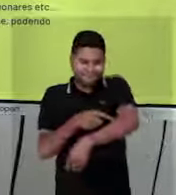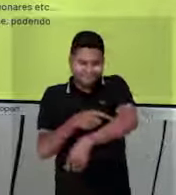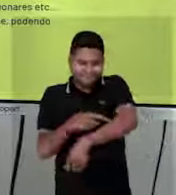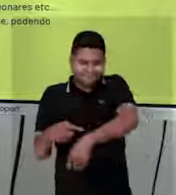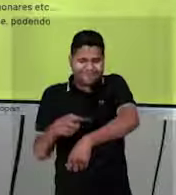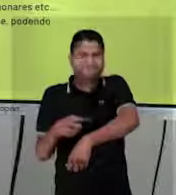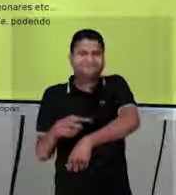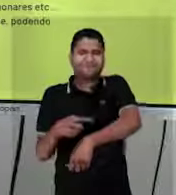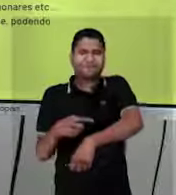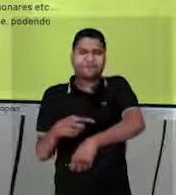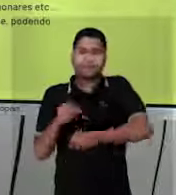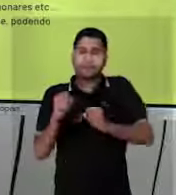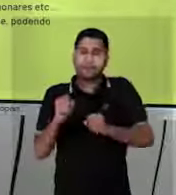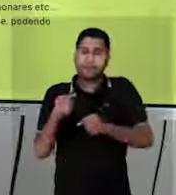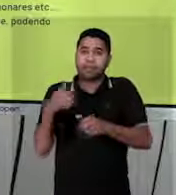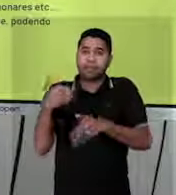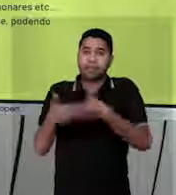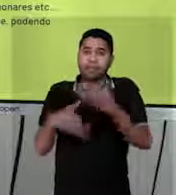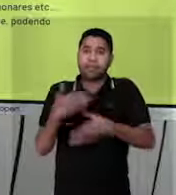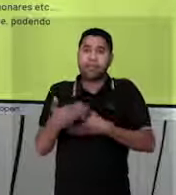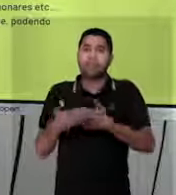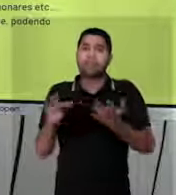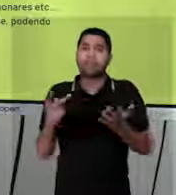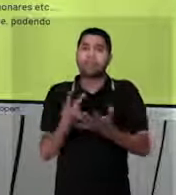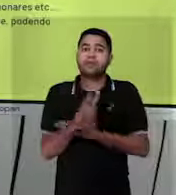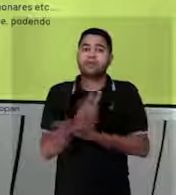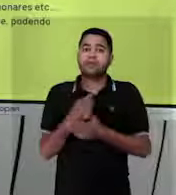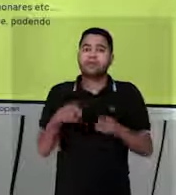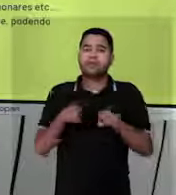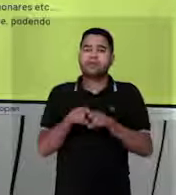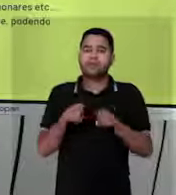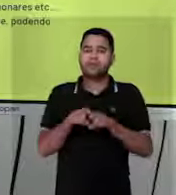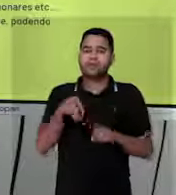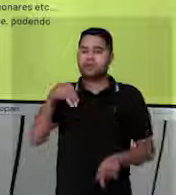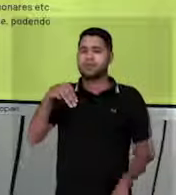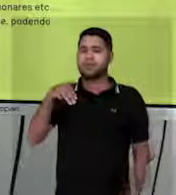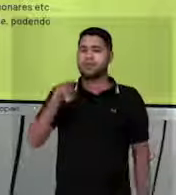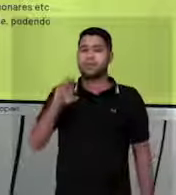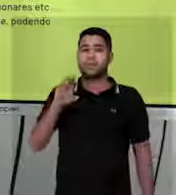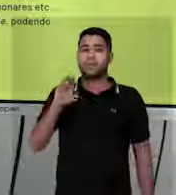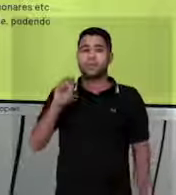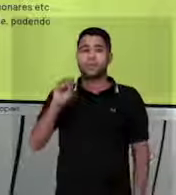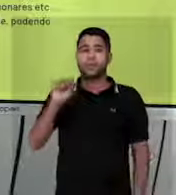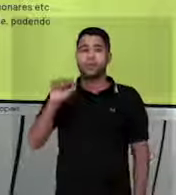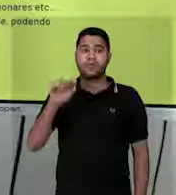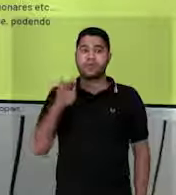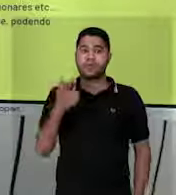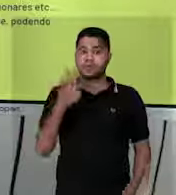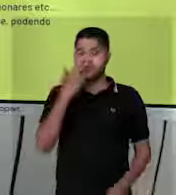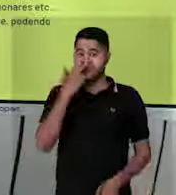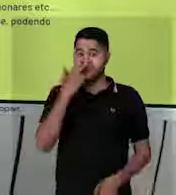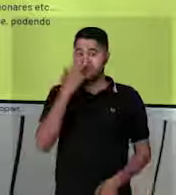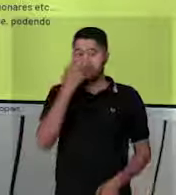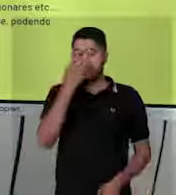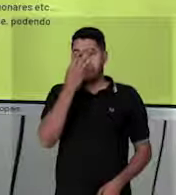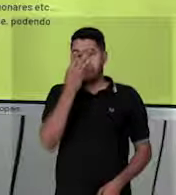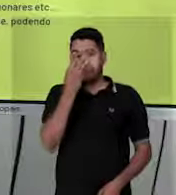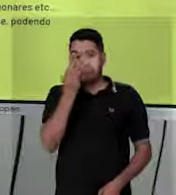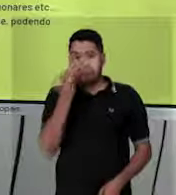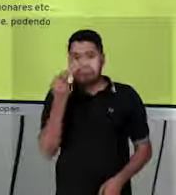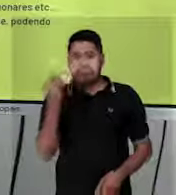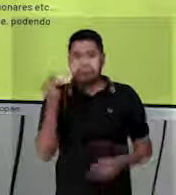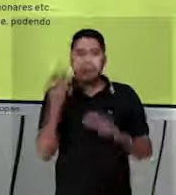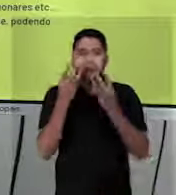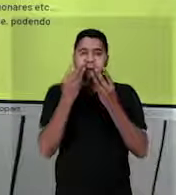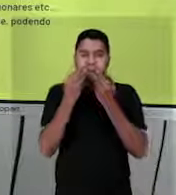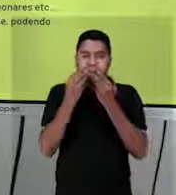pele, podendo desenvolver e acometer também a mucosa, podendo perder, às vezes, a narina, parte da boca,